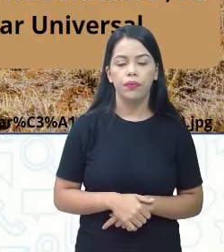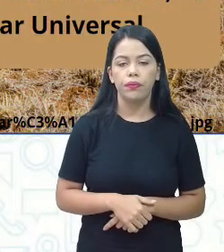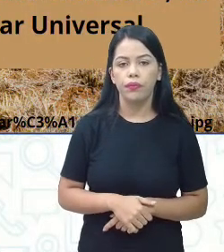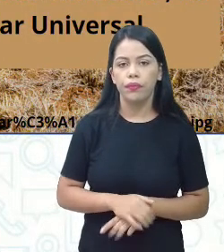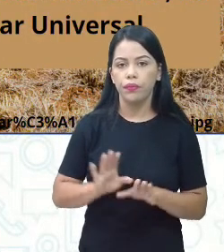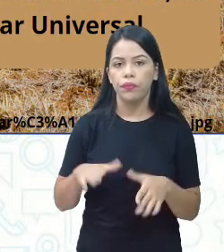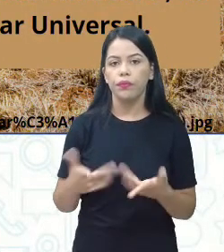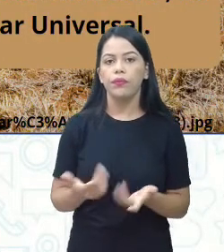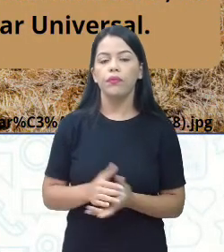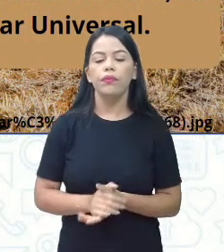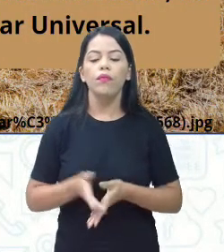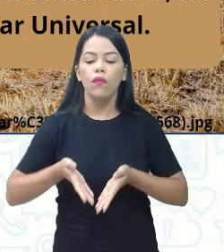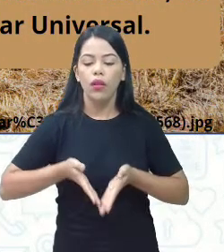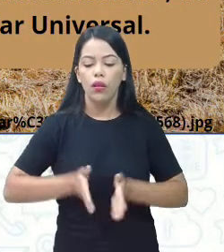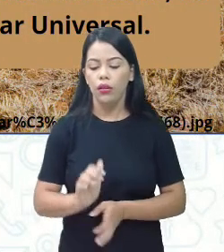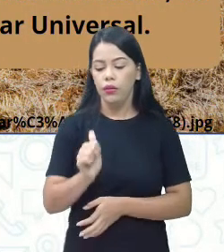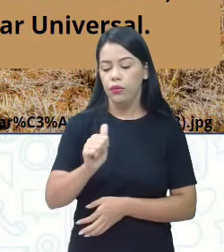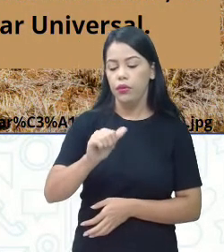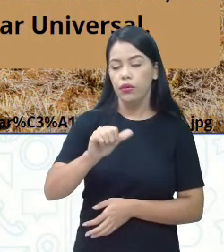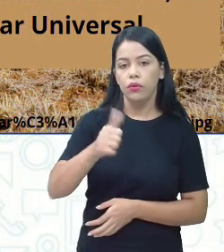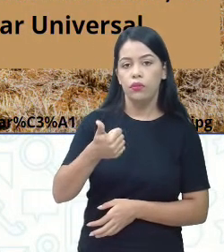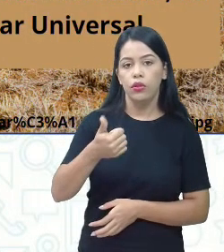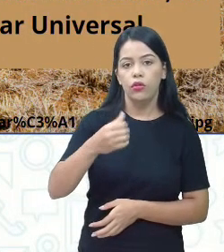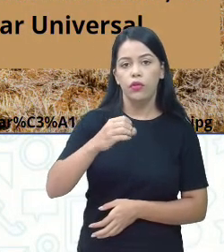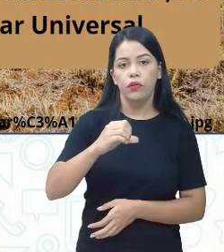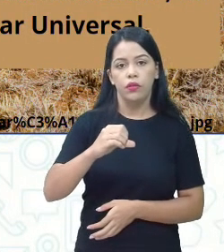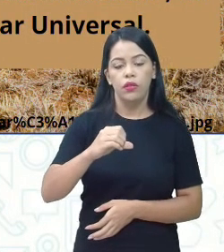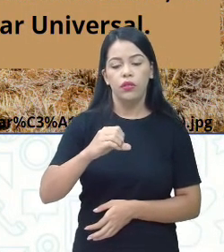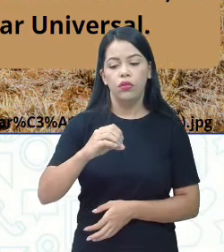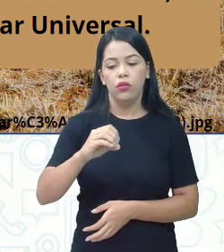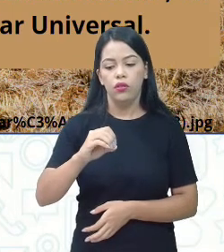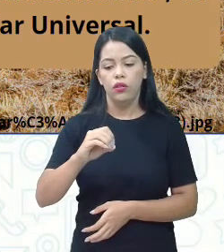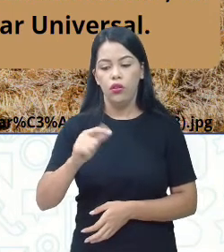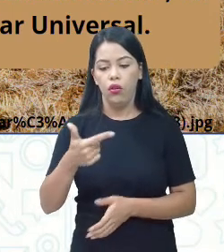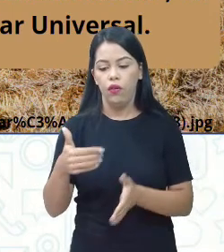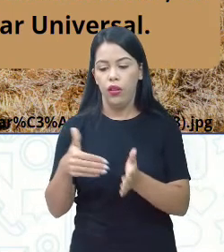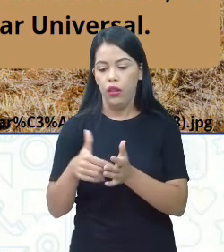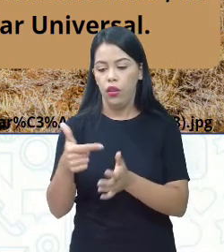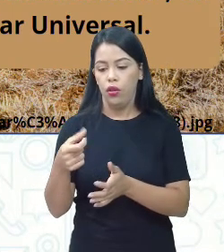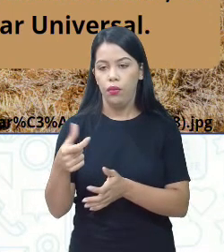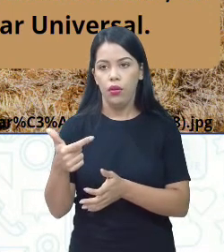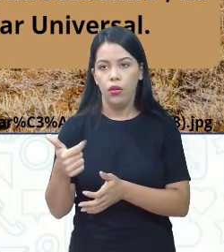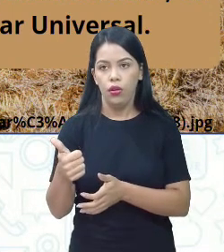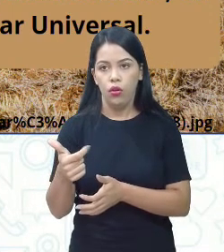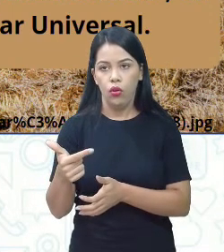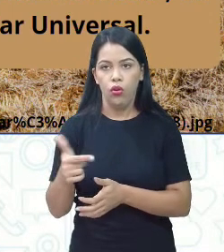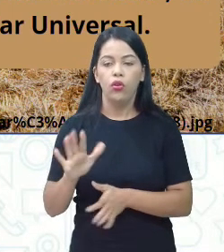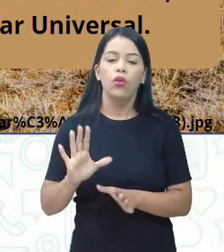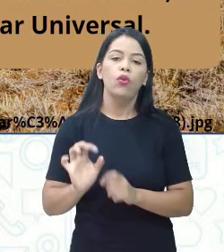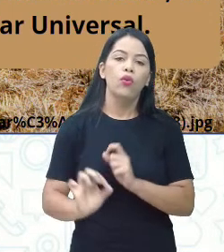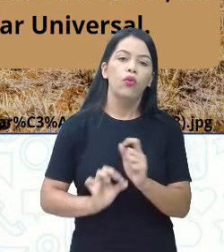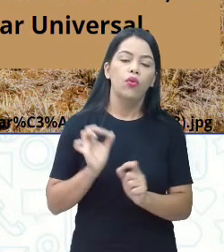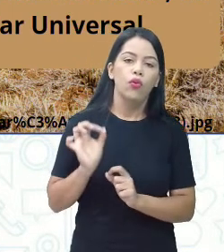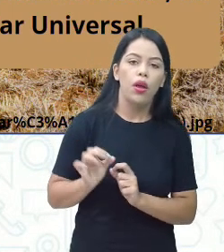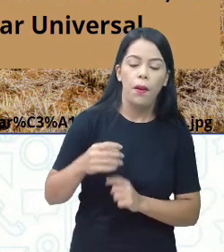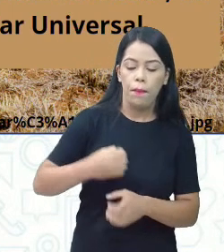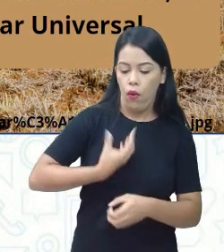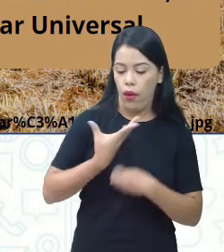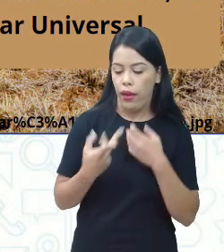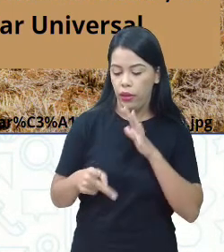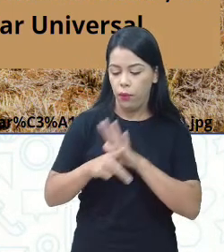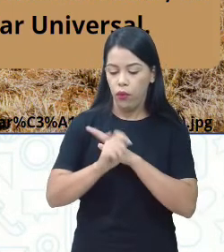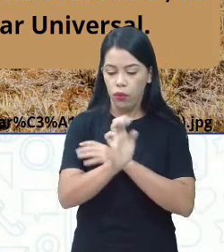Assaré, nascido em 1909 e 2002, foi um poeta e repentista brasileiro, um dos